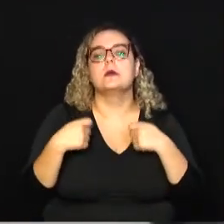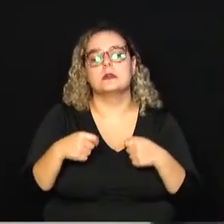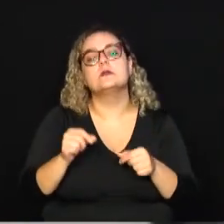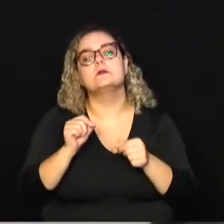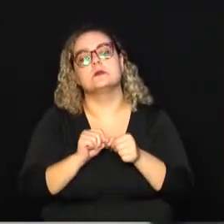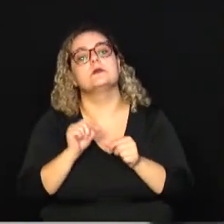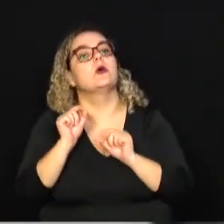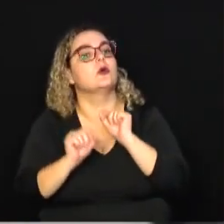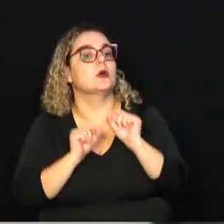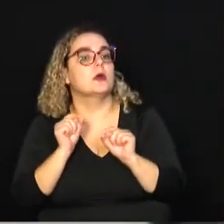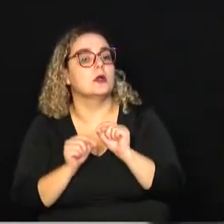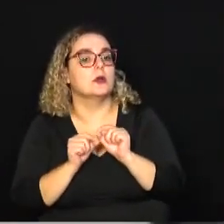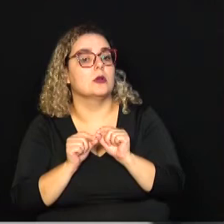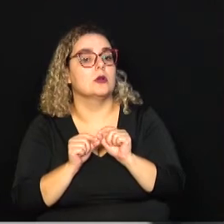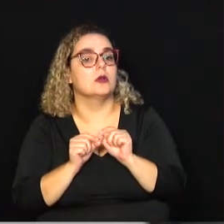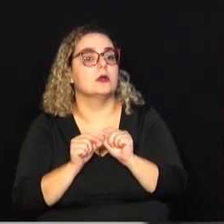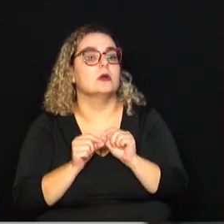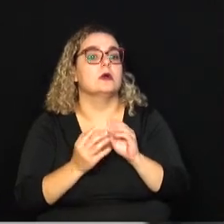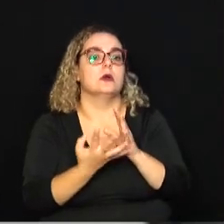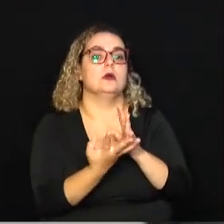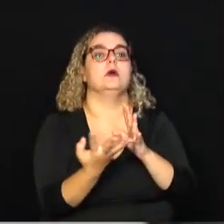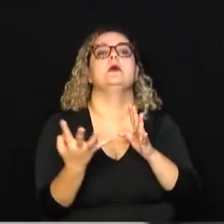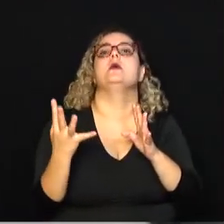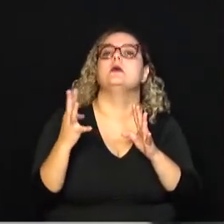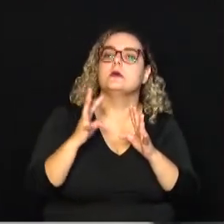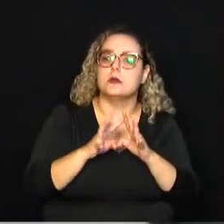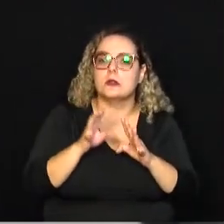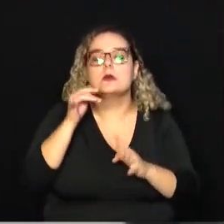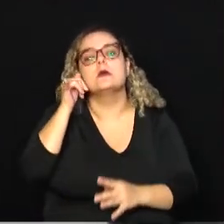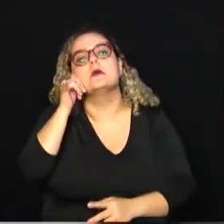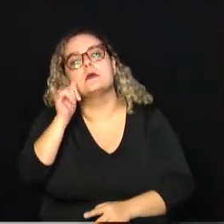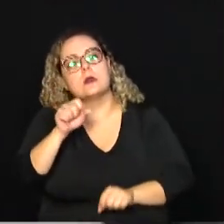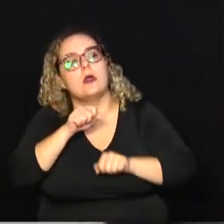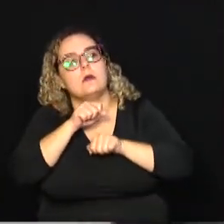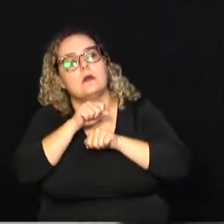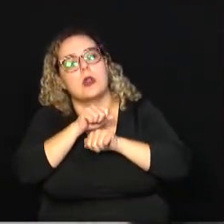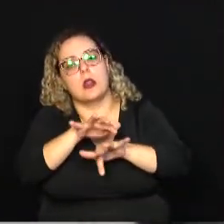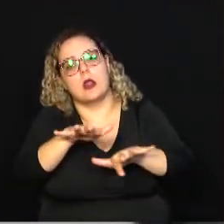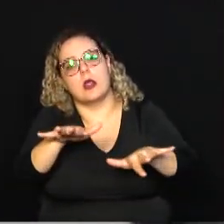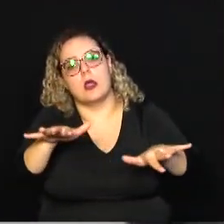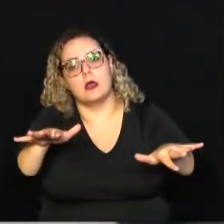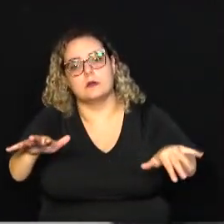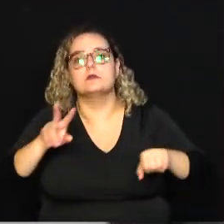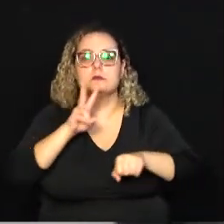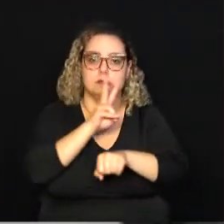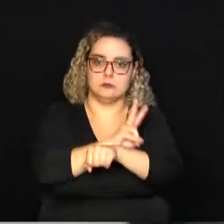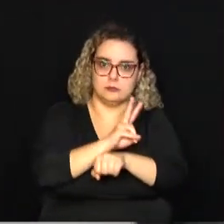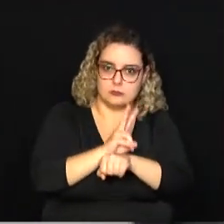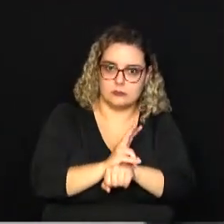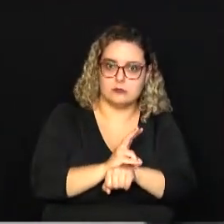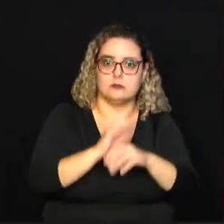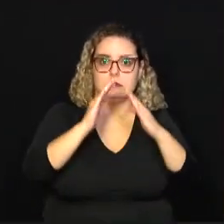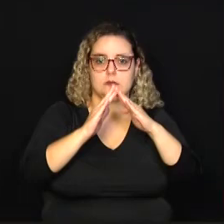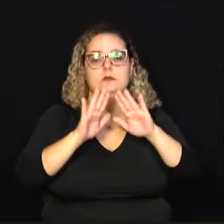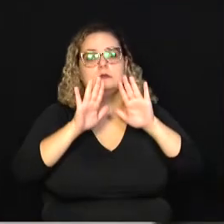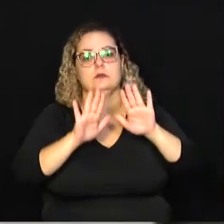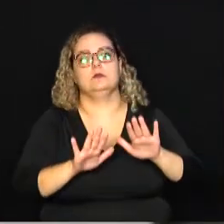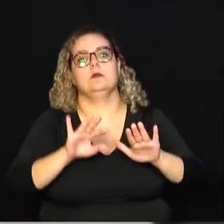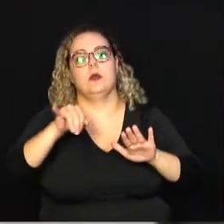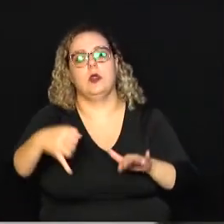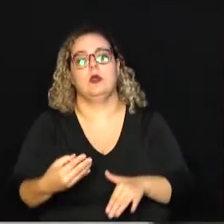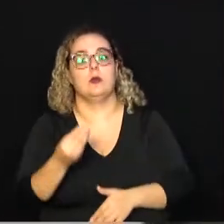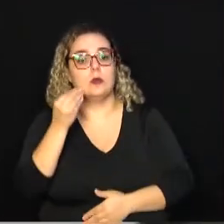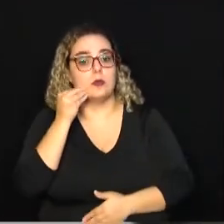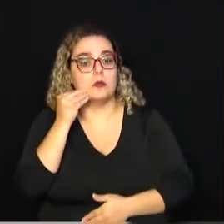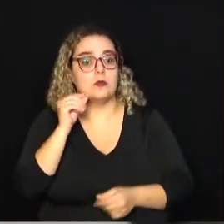é isolar as pessoas, evitar a disseminação do vírus, proteger para que as pessoas fiquem em casa e aproveitar o tempo que a gente está